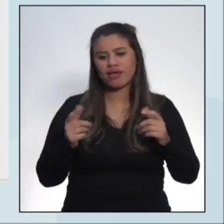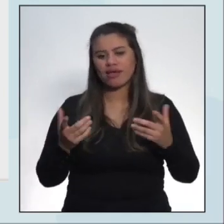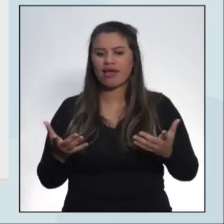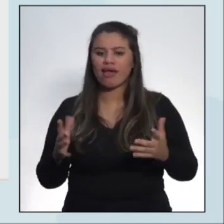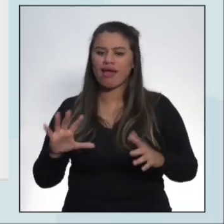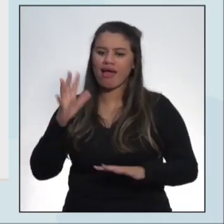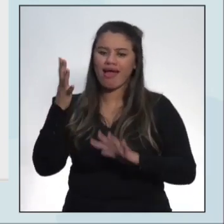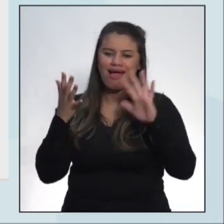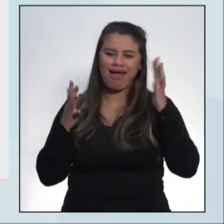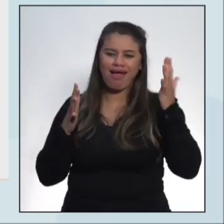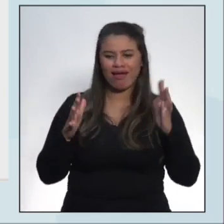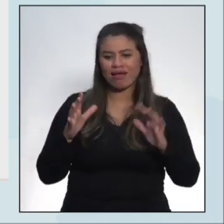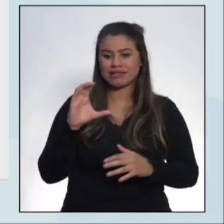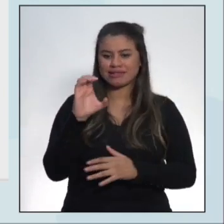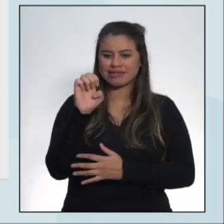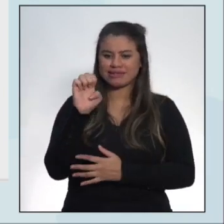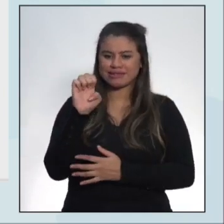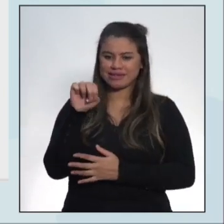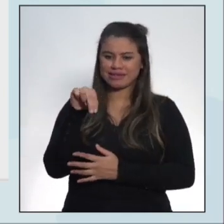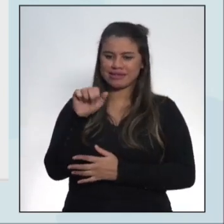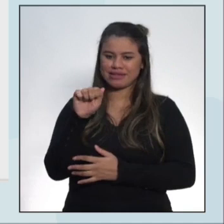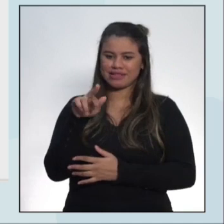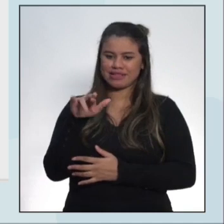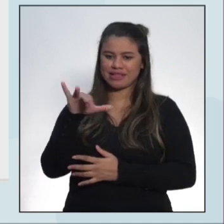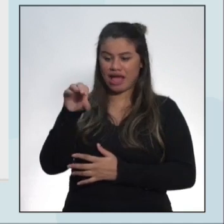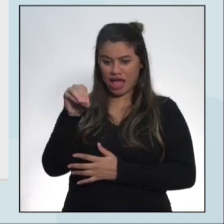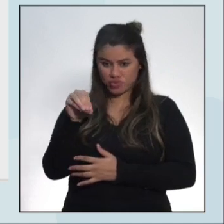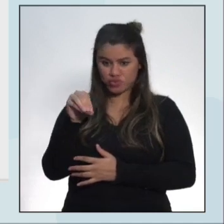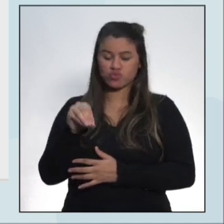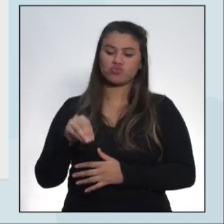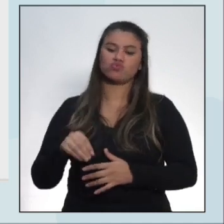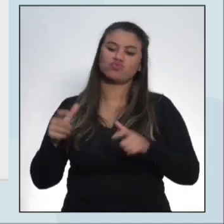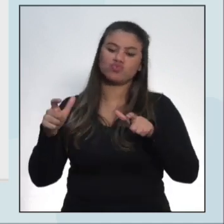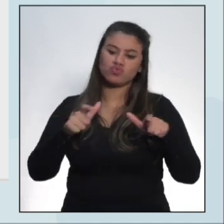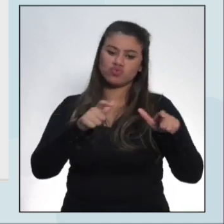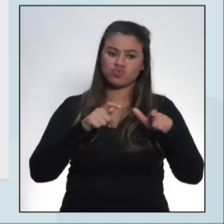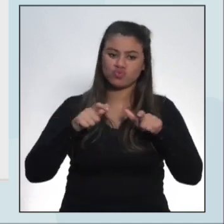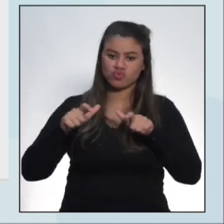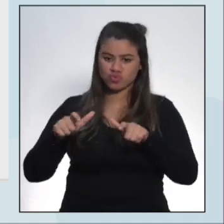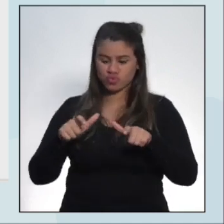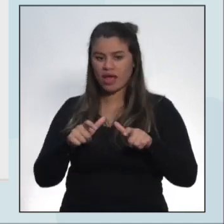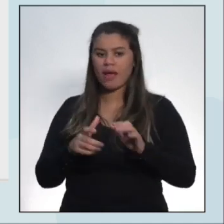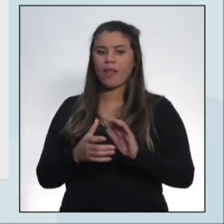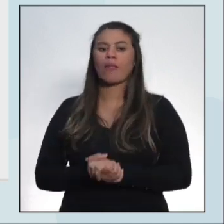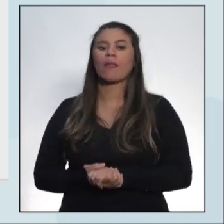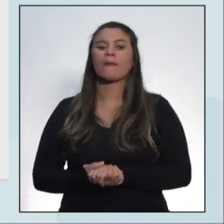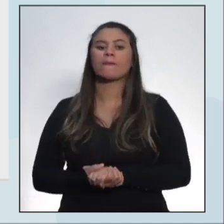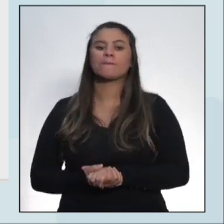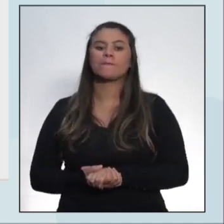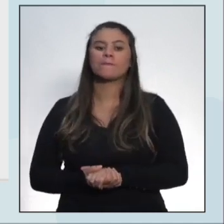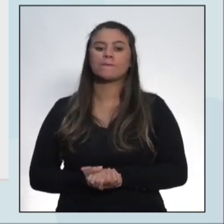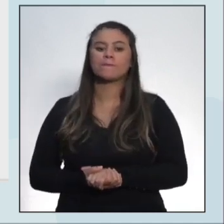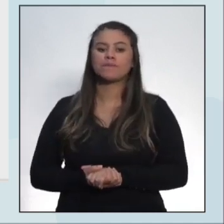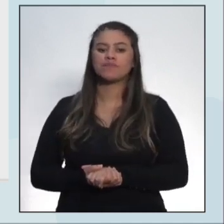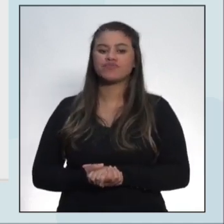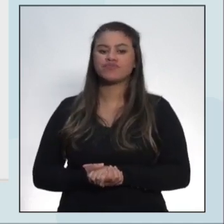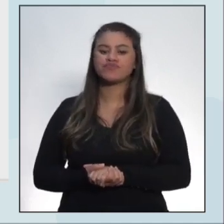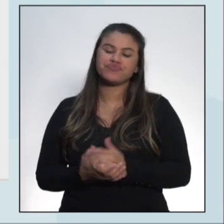haverá nenhuma marcação disso ao longo do texto, você tem que saber onde está acontecendo a história. A rubrica indica isso, né, se o